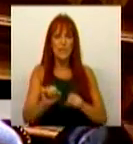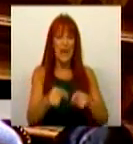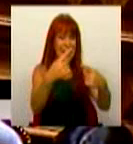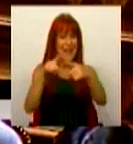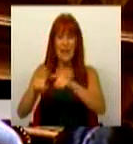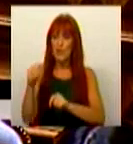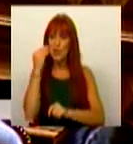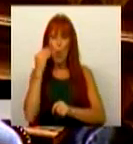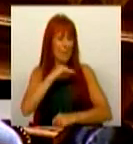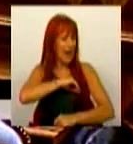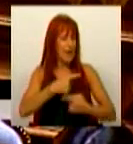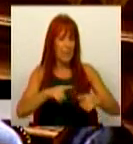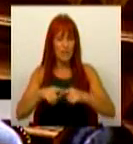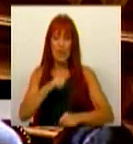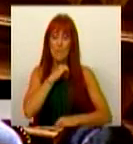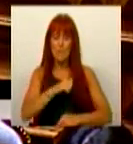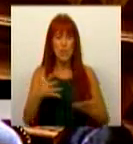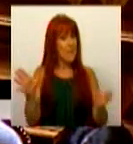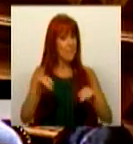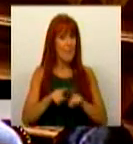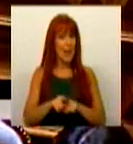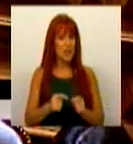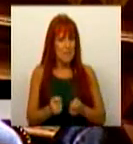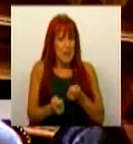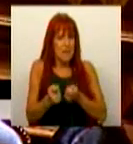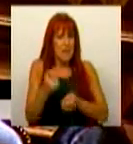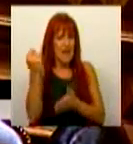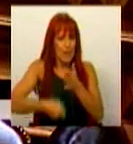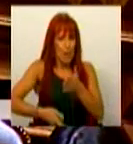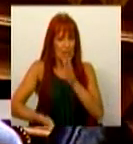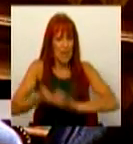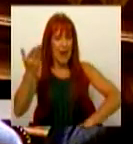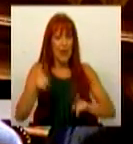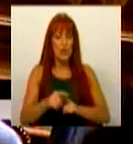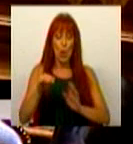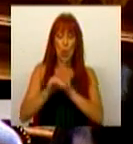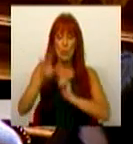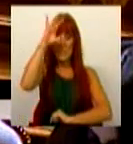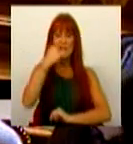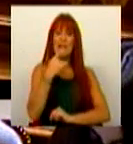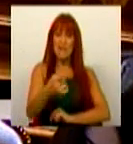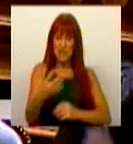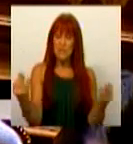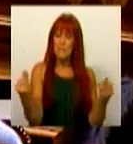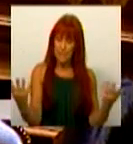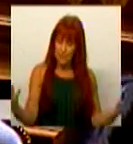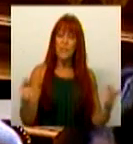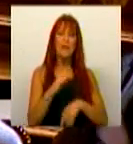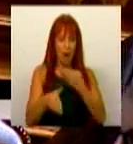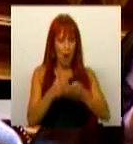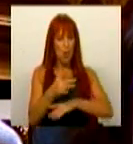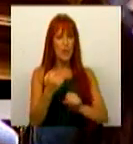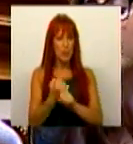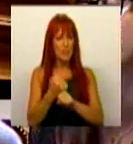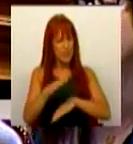diferentes tipos de rendimento, permitindo aí sim mais progressividade nos impostos. O programa do Governo diz expressamente que vamos continuar o